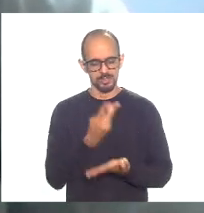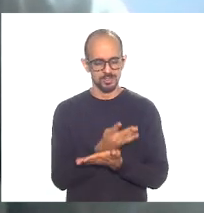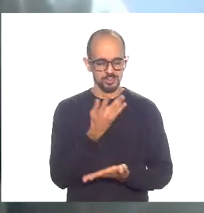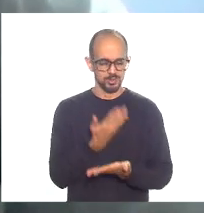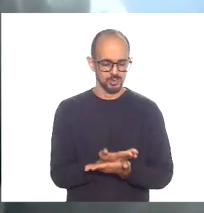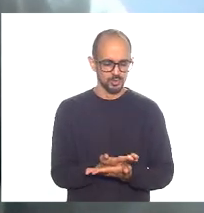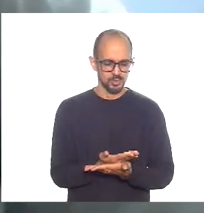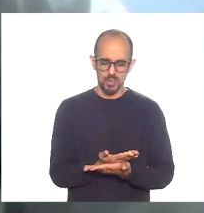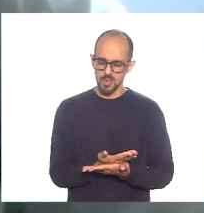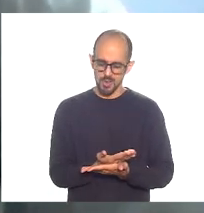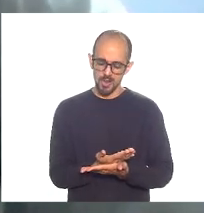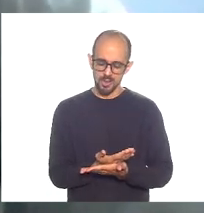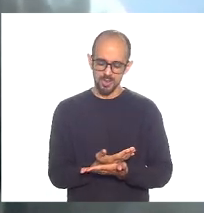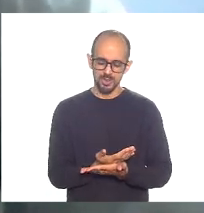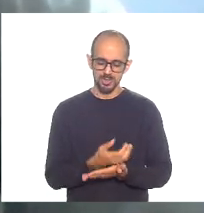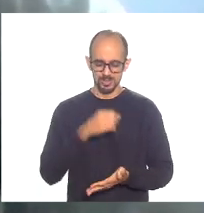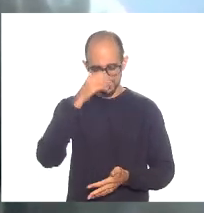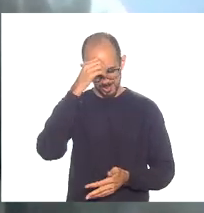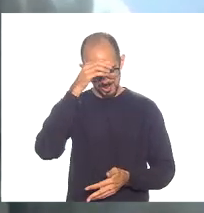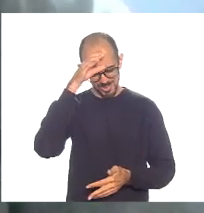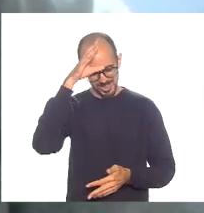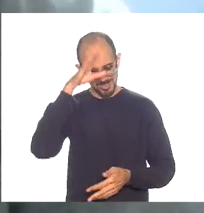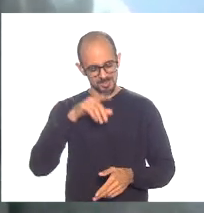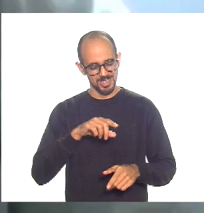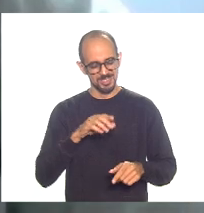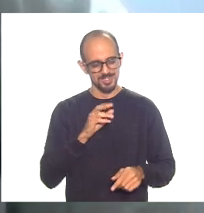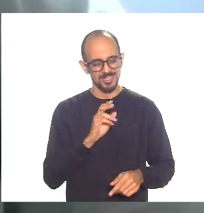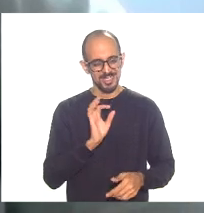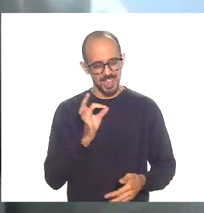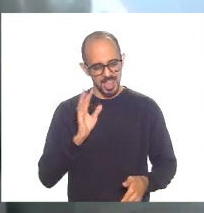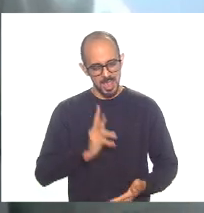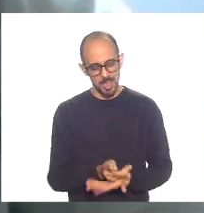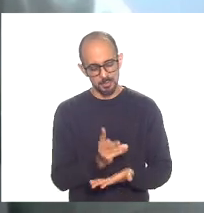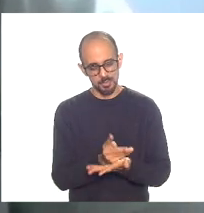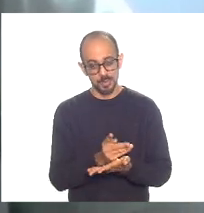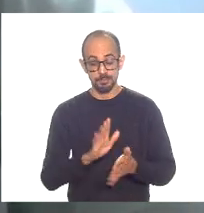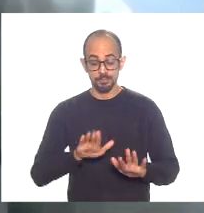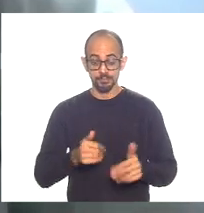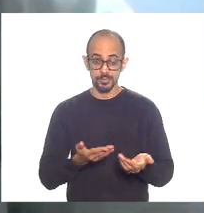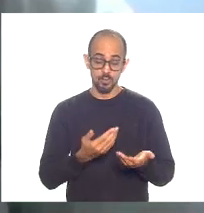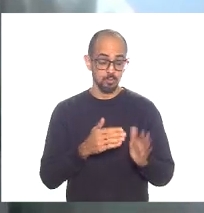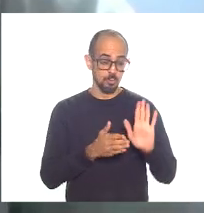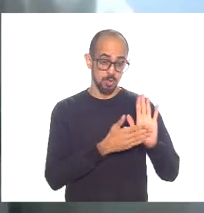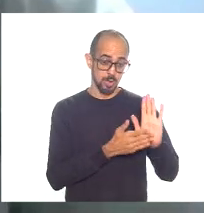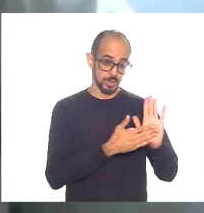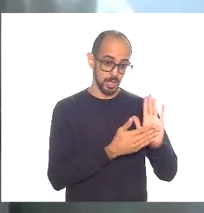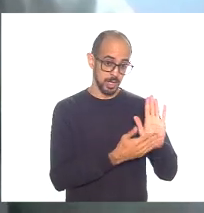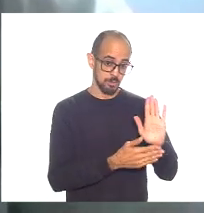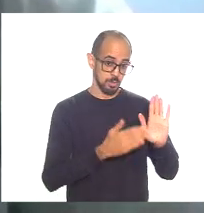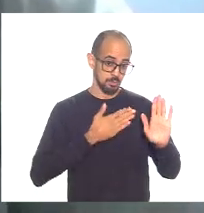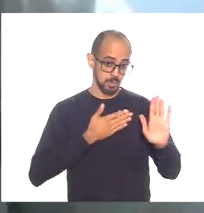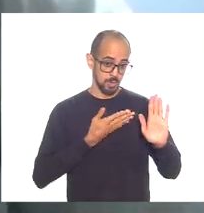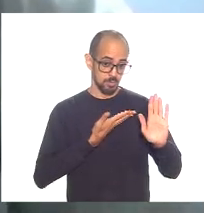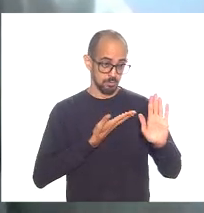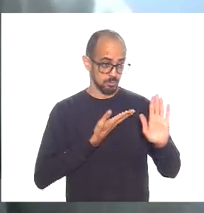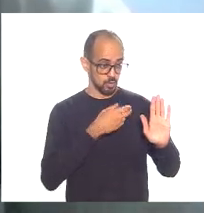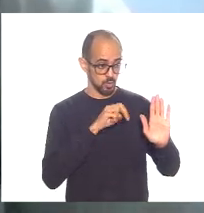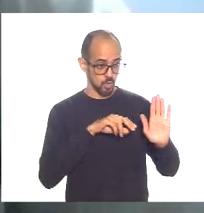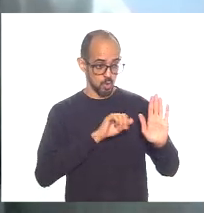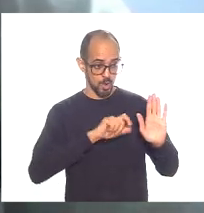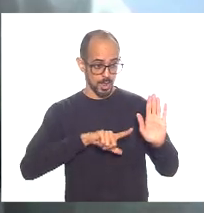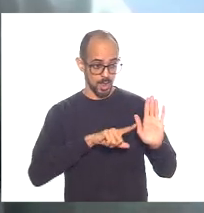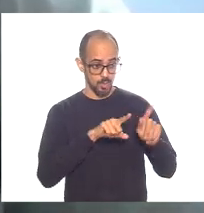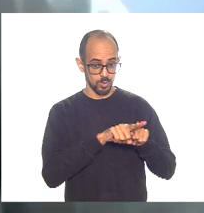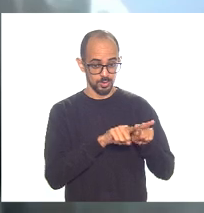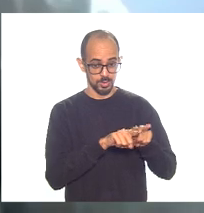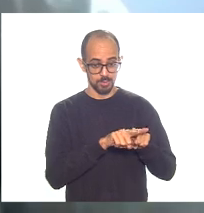muito sensato, e aproveito para prometer, tanto para o meu camarada Noel de Carvalho, quanto ao Rodrigo Bacelar,